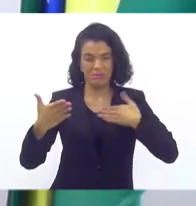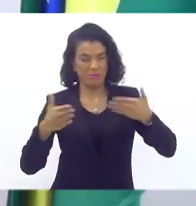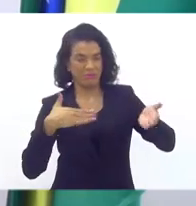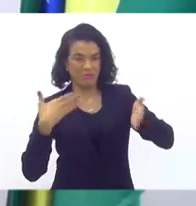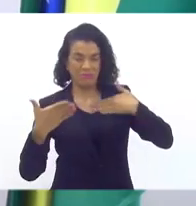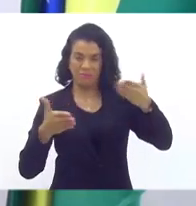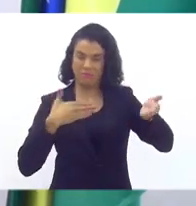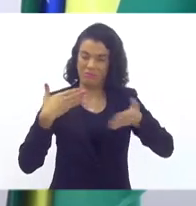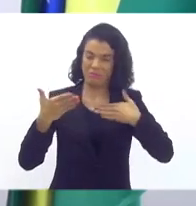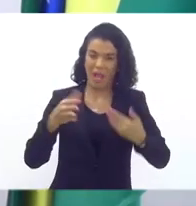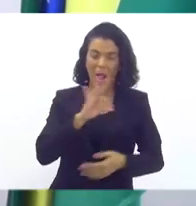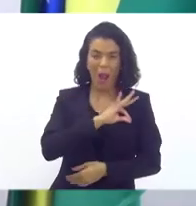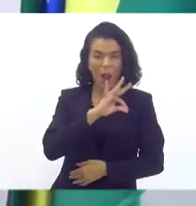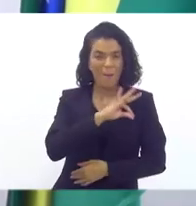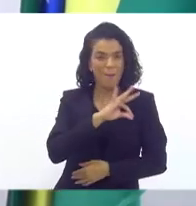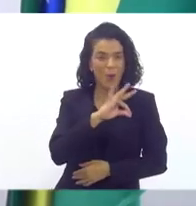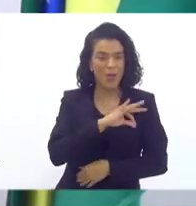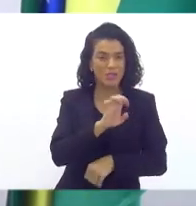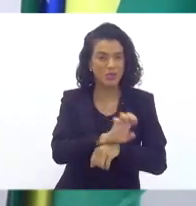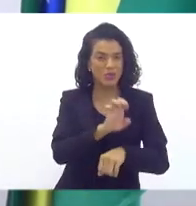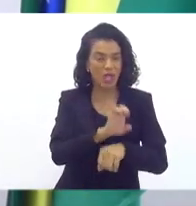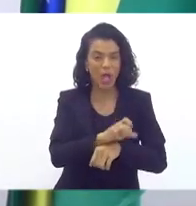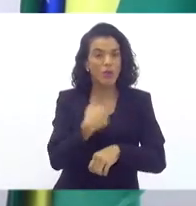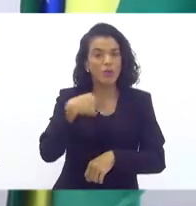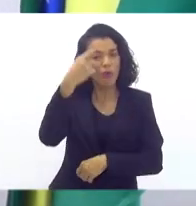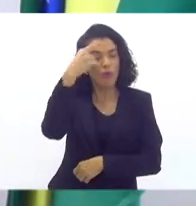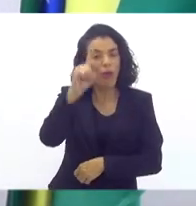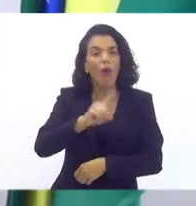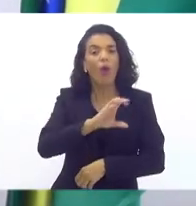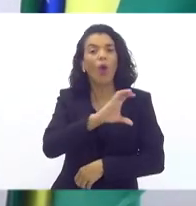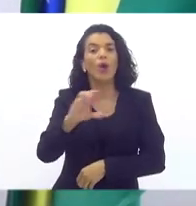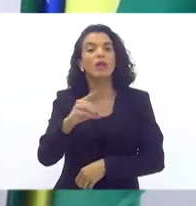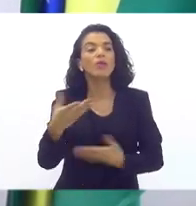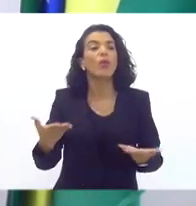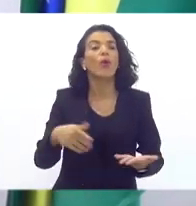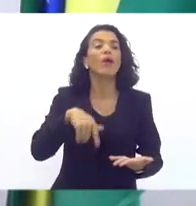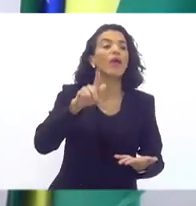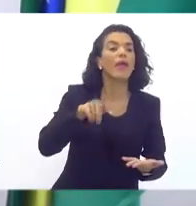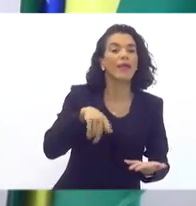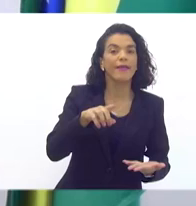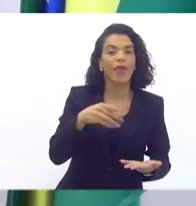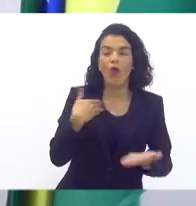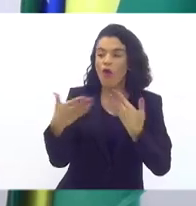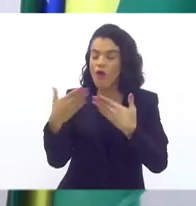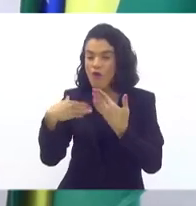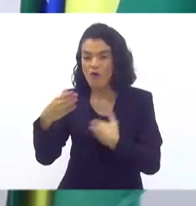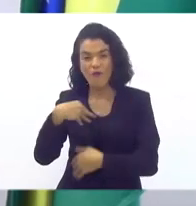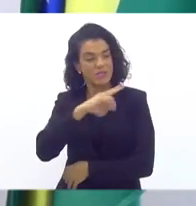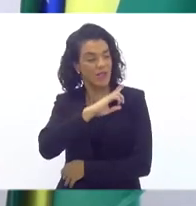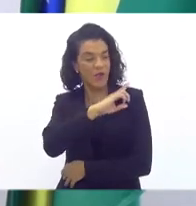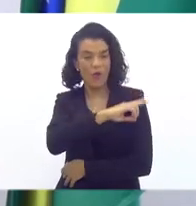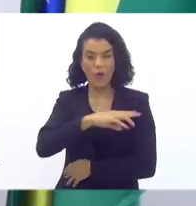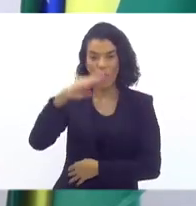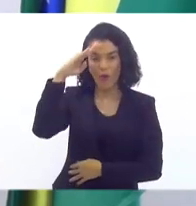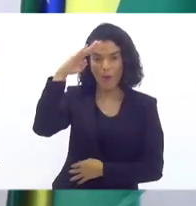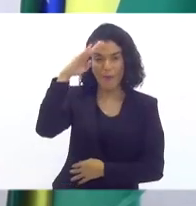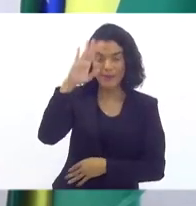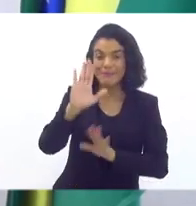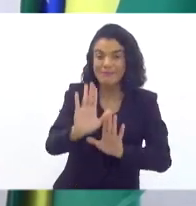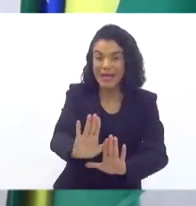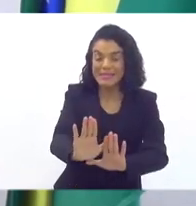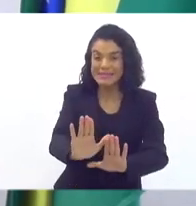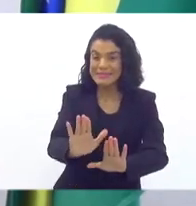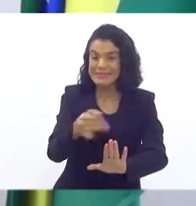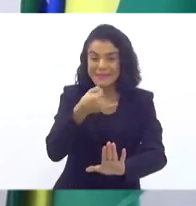operações que ninguém sabe quem coordena a gente dialoga com os comandantes da área do batalhão e infelizmente